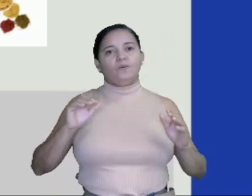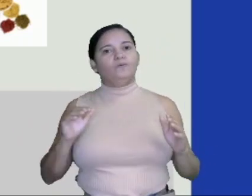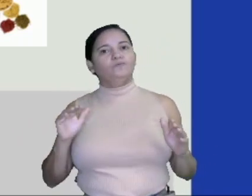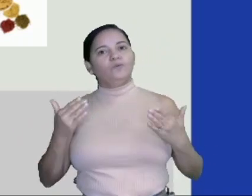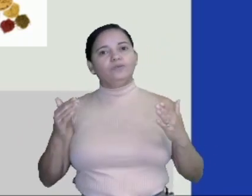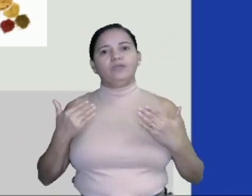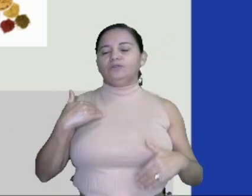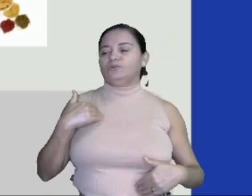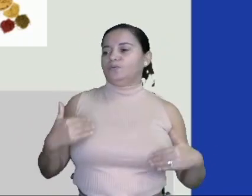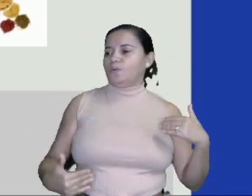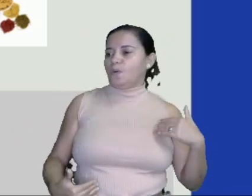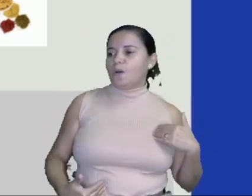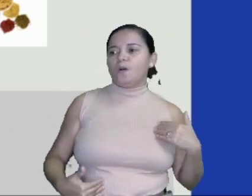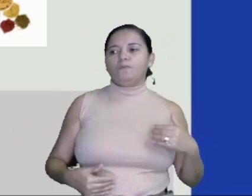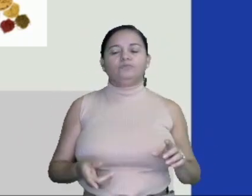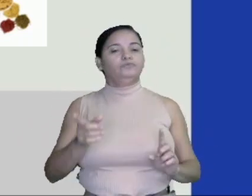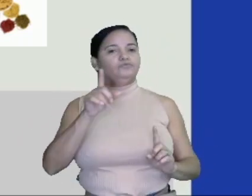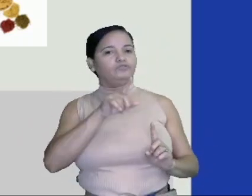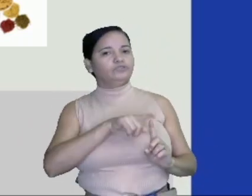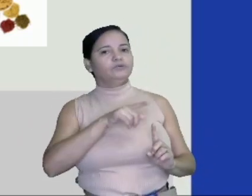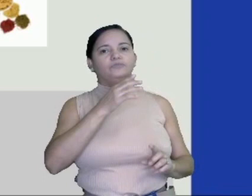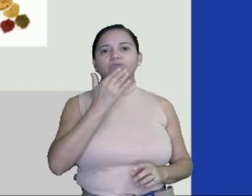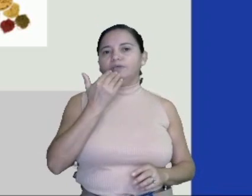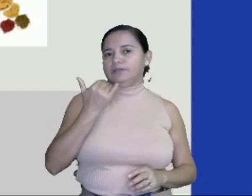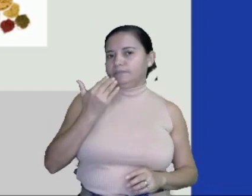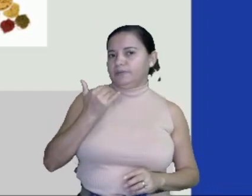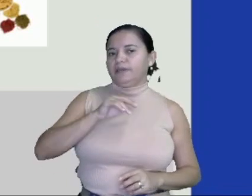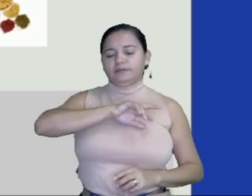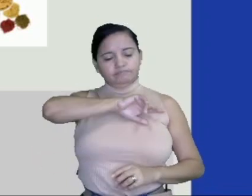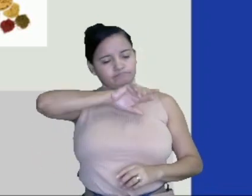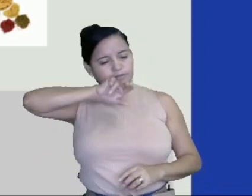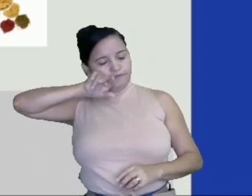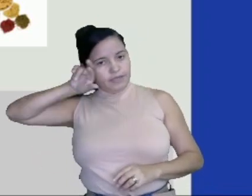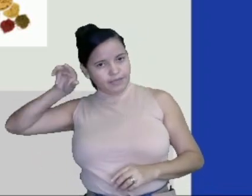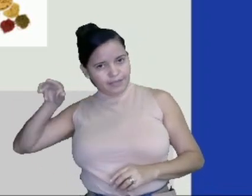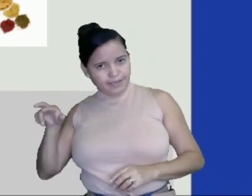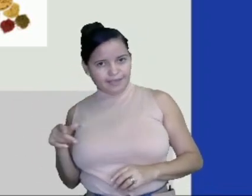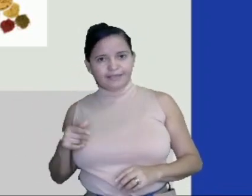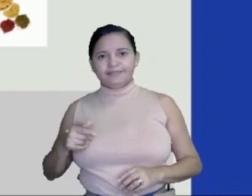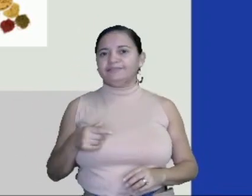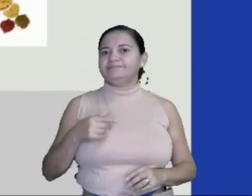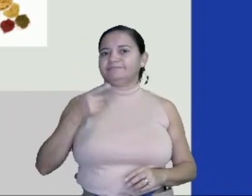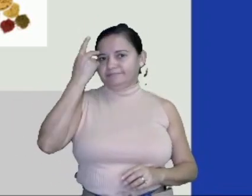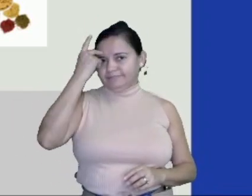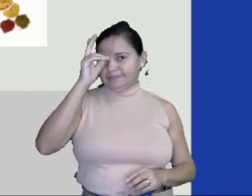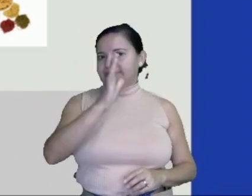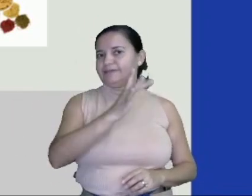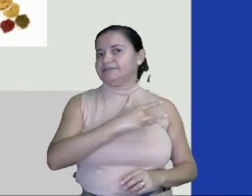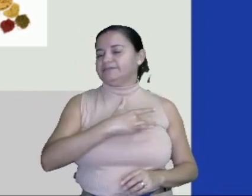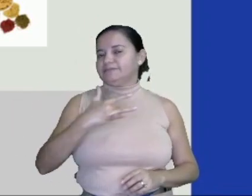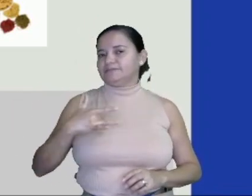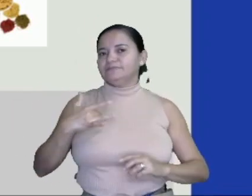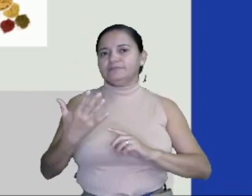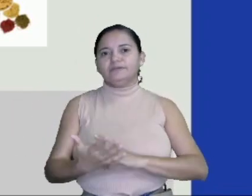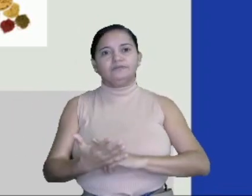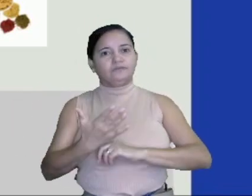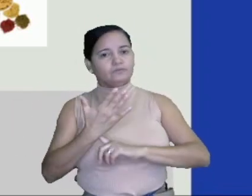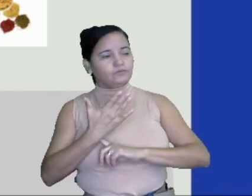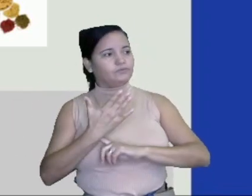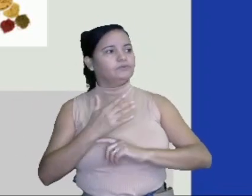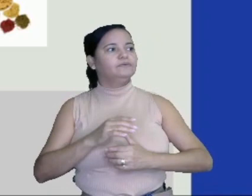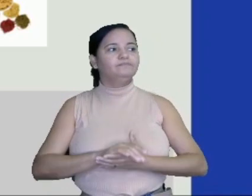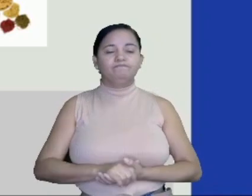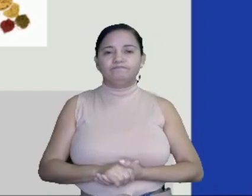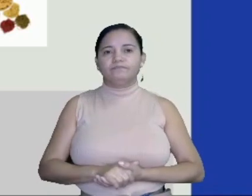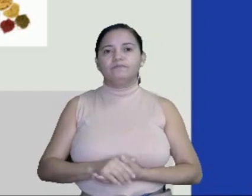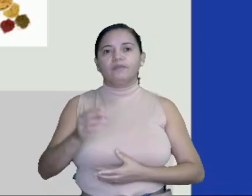corpo. Aprendemos os tipos de alimentos, construtores, reguladores e energéticos, que todos devem estar dentro